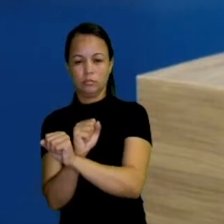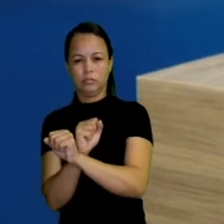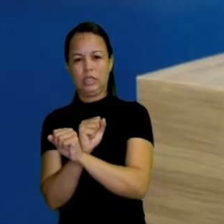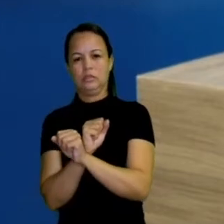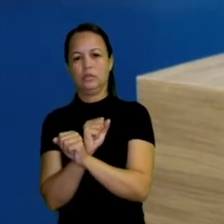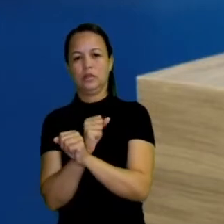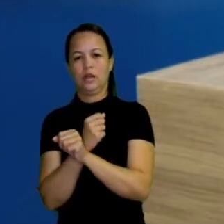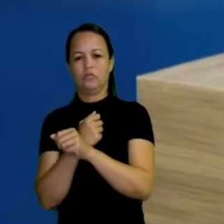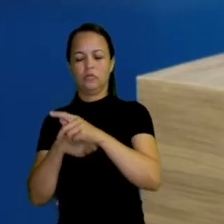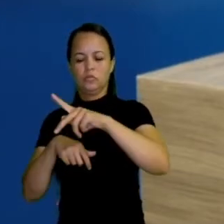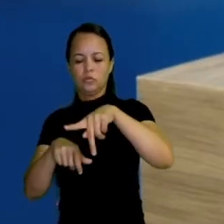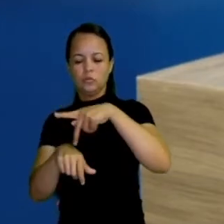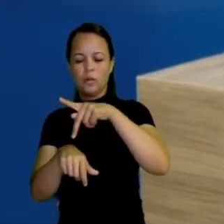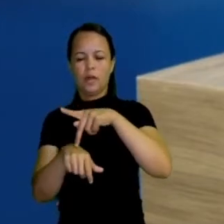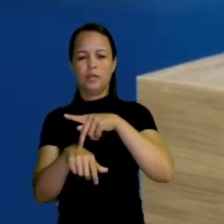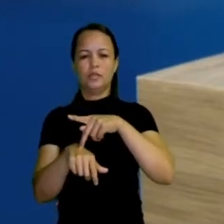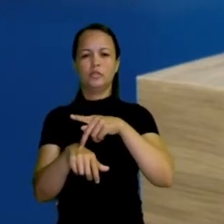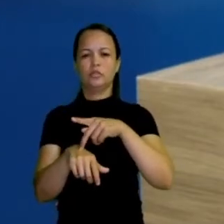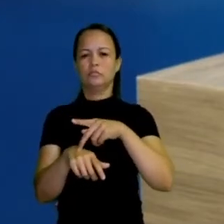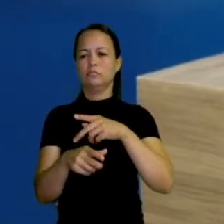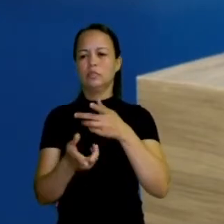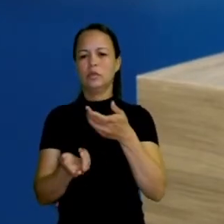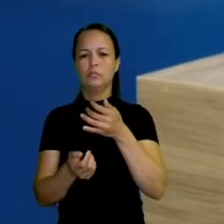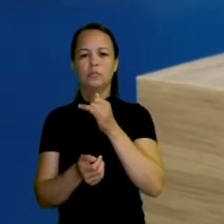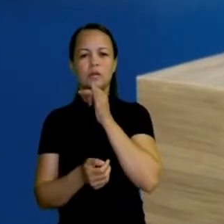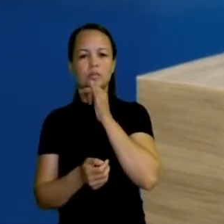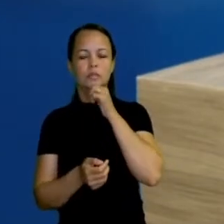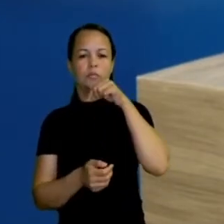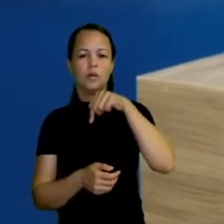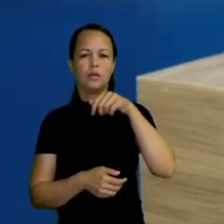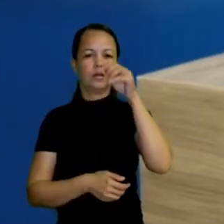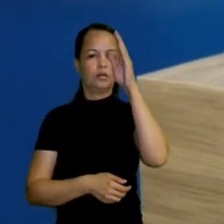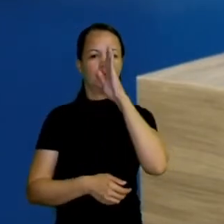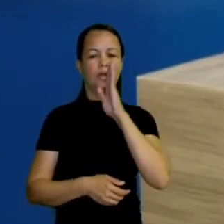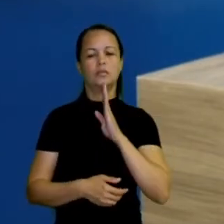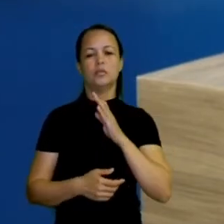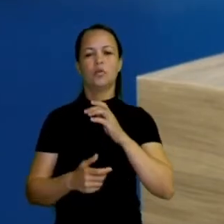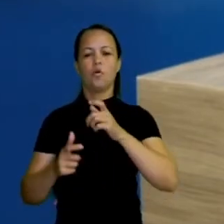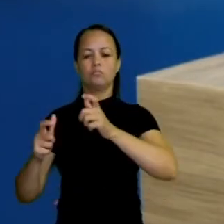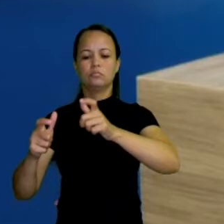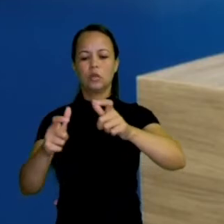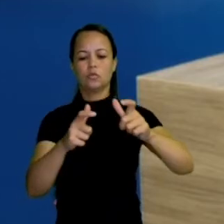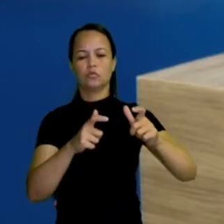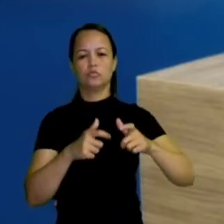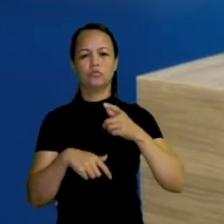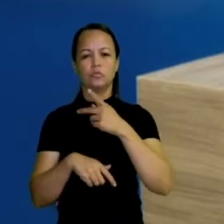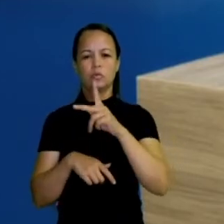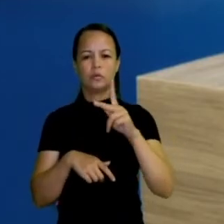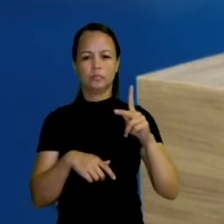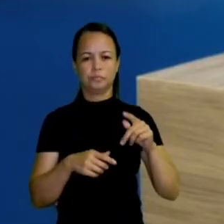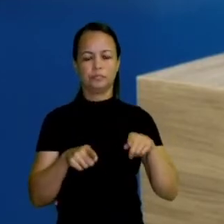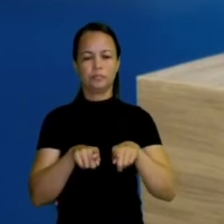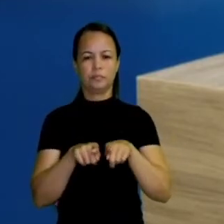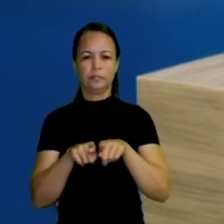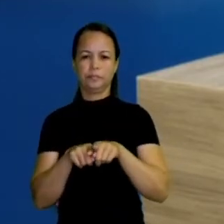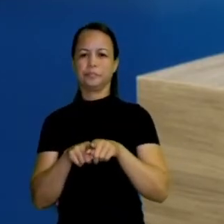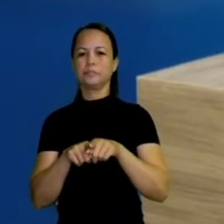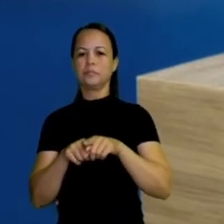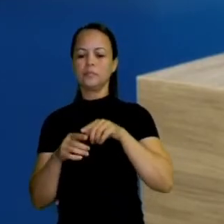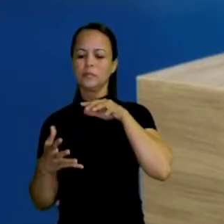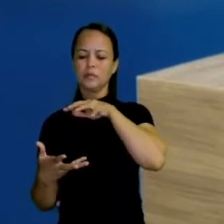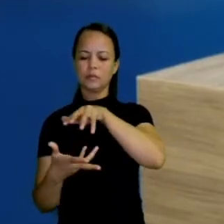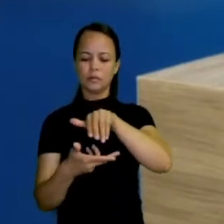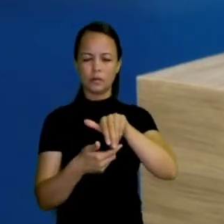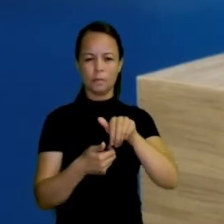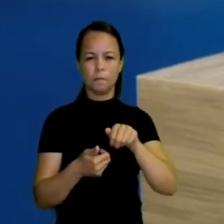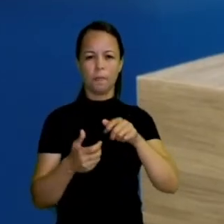nos países tipo Brasil, né, como em outras regiões também. Isso ocorreu em várias partes do mundo